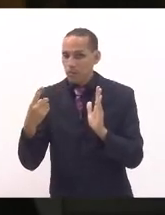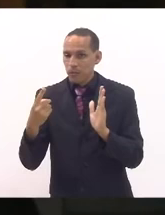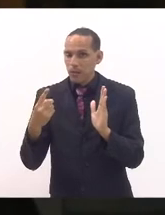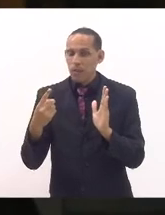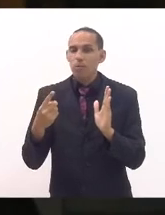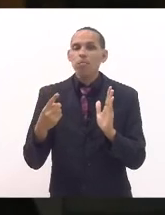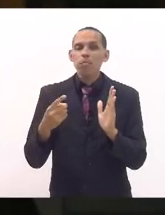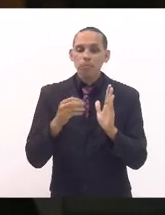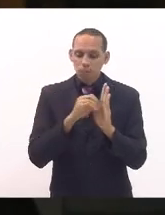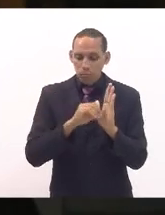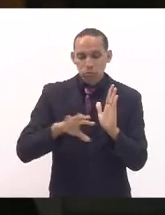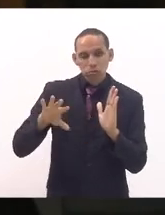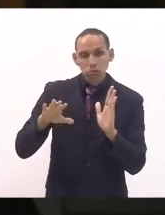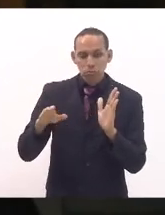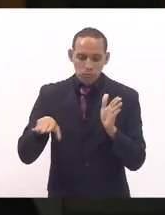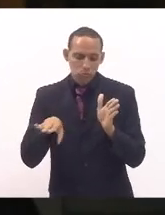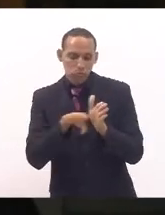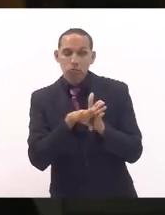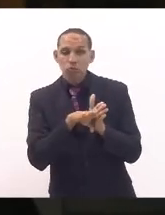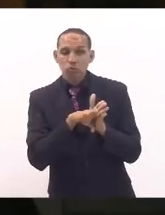que a indicação que aqui chegou,